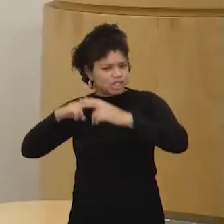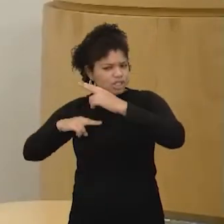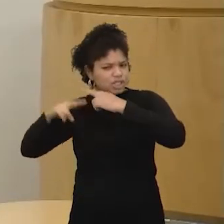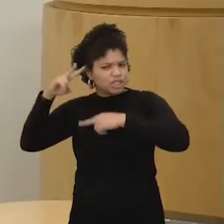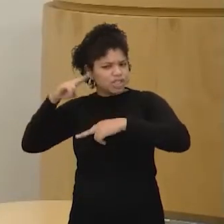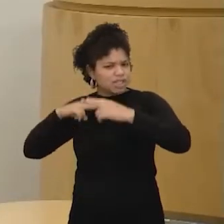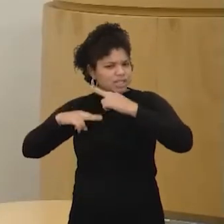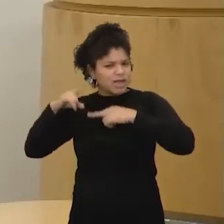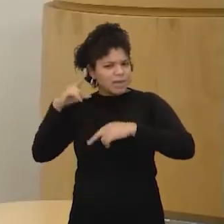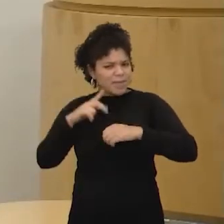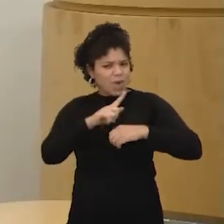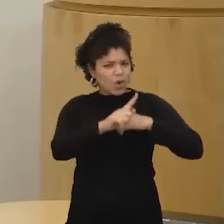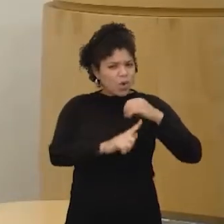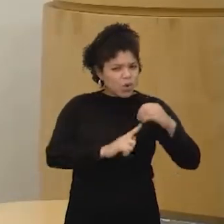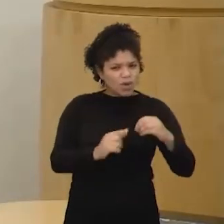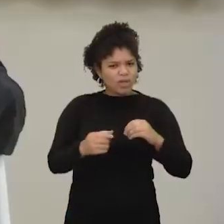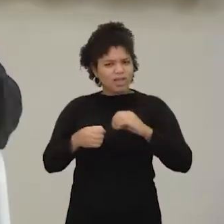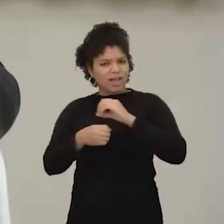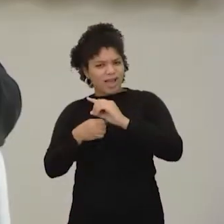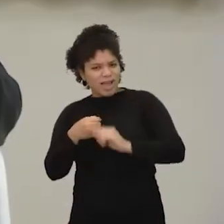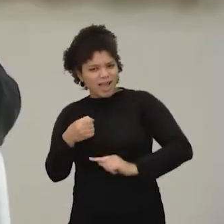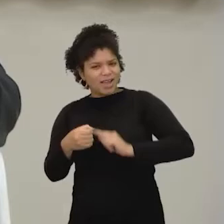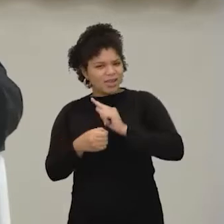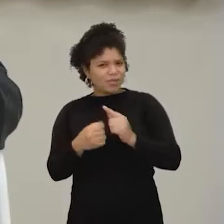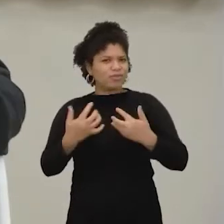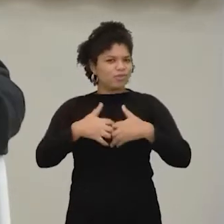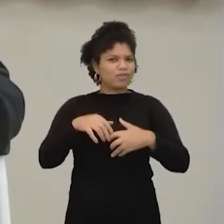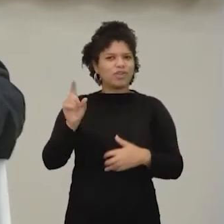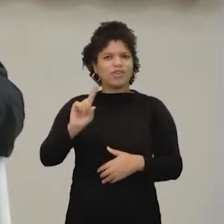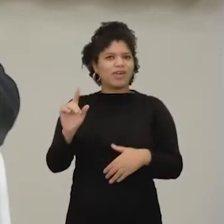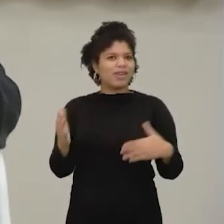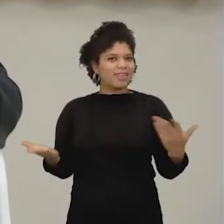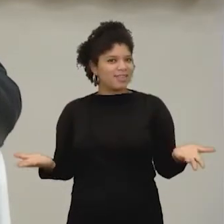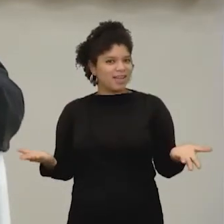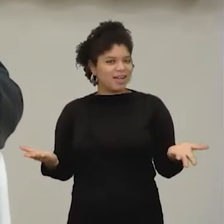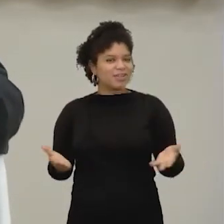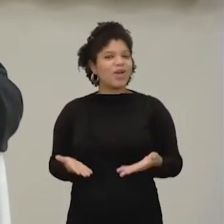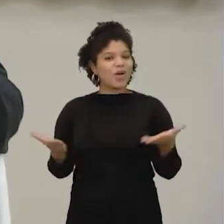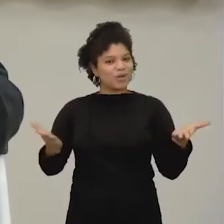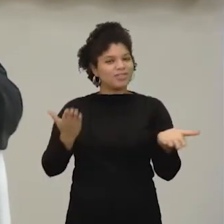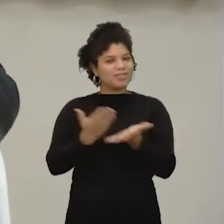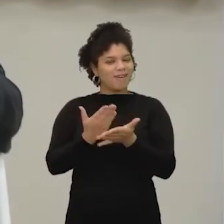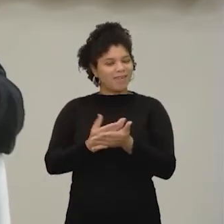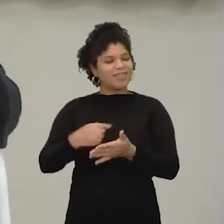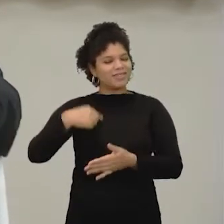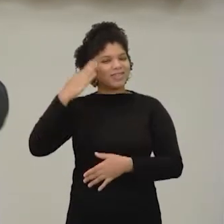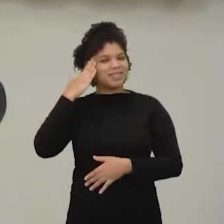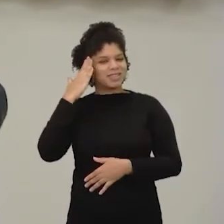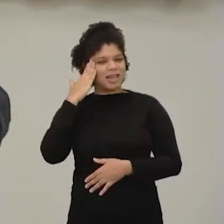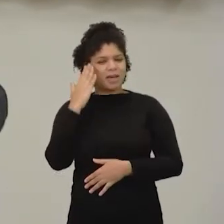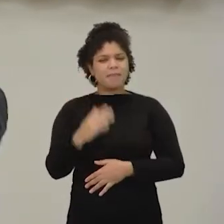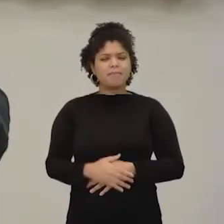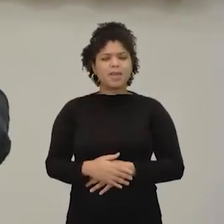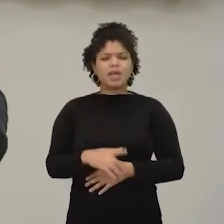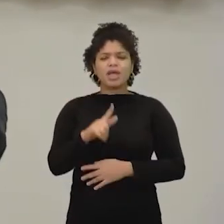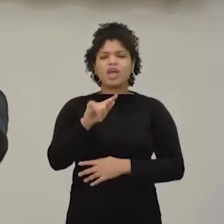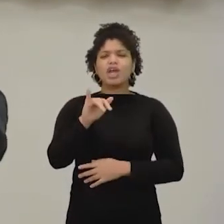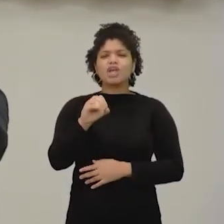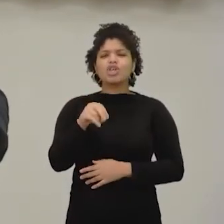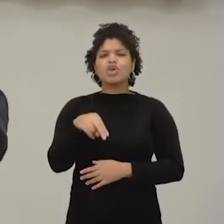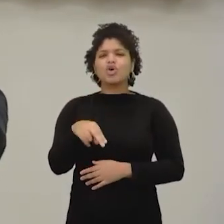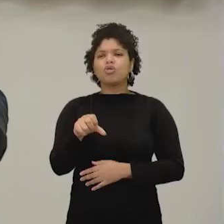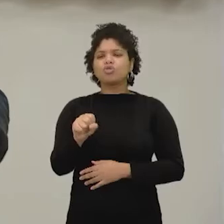com íon, funciona ou não? Vamos saber hoje na aula se funciona ou não. Qual é a função dos íons